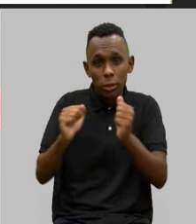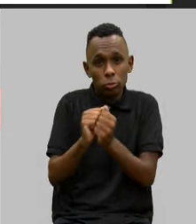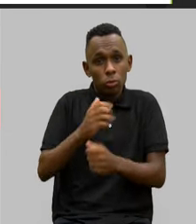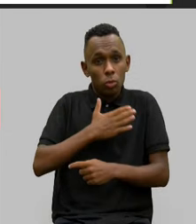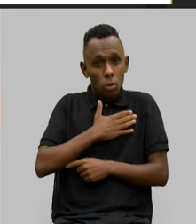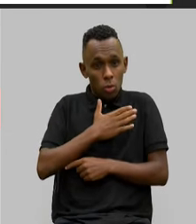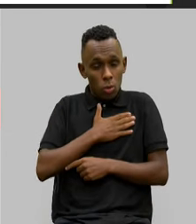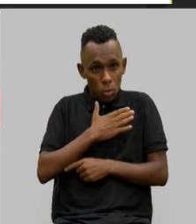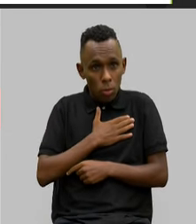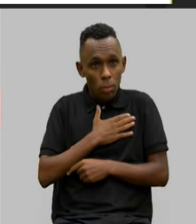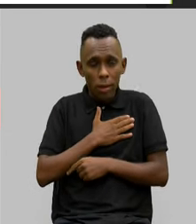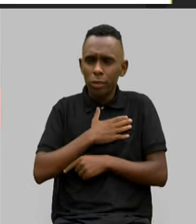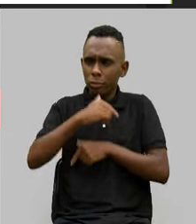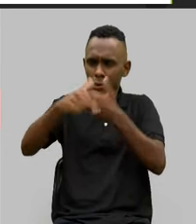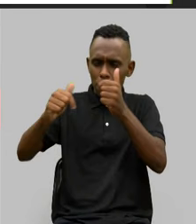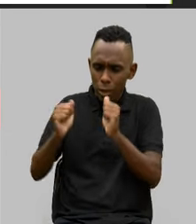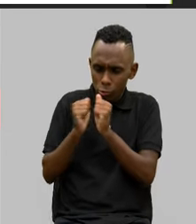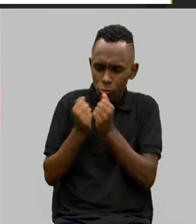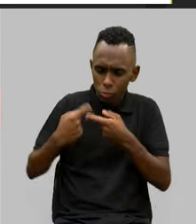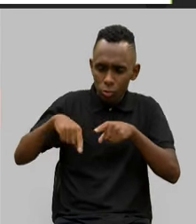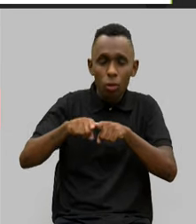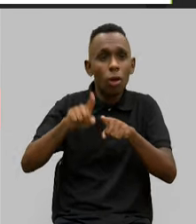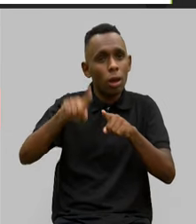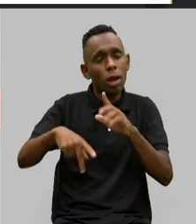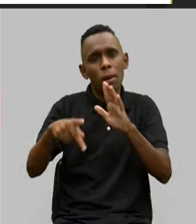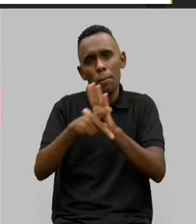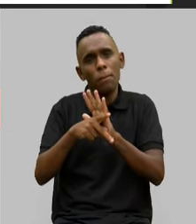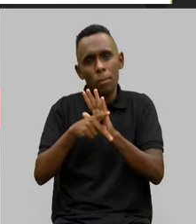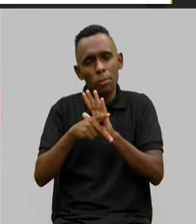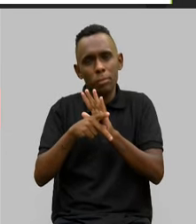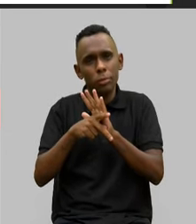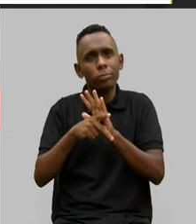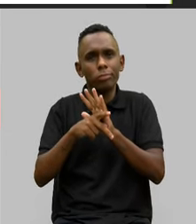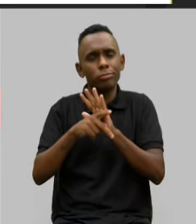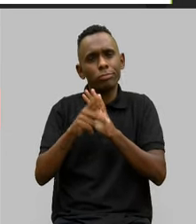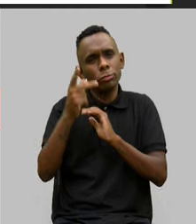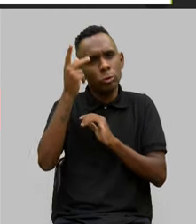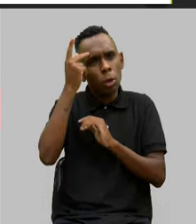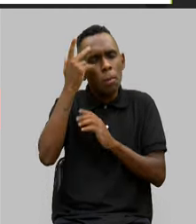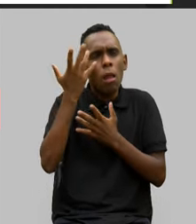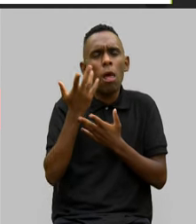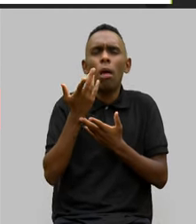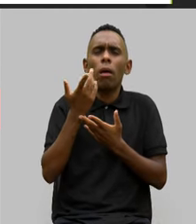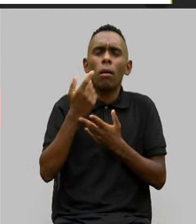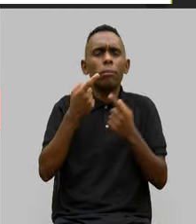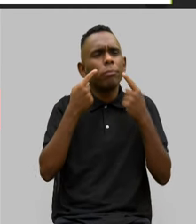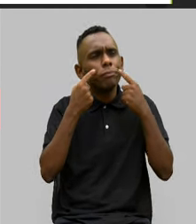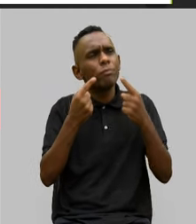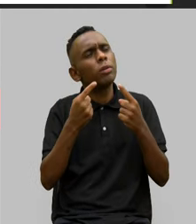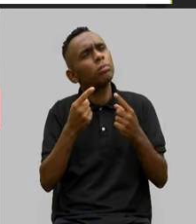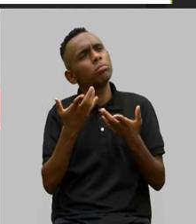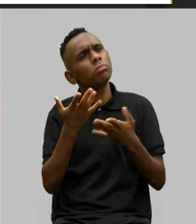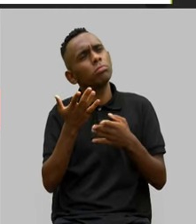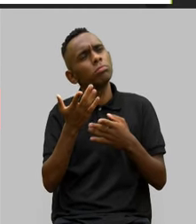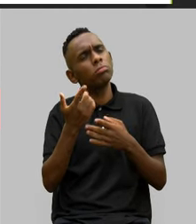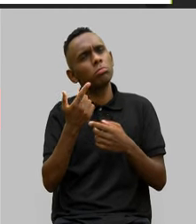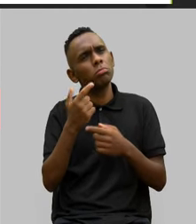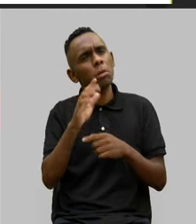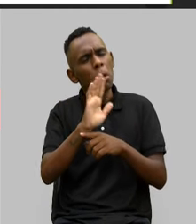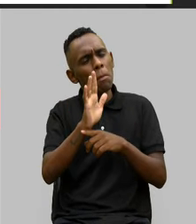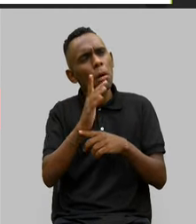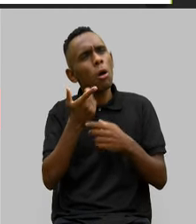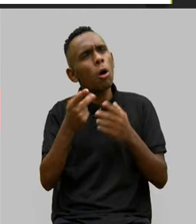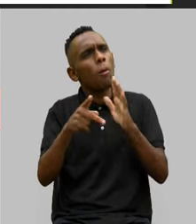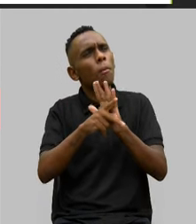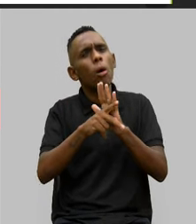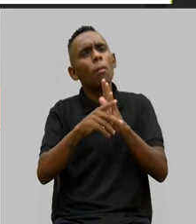do que dos que trabalham comigo são paulistas e quando eles viram a apresentação el ficou meio assim del mas porque